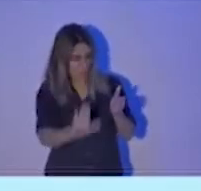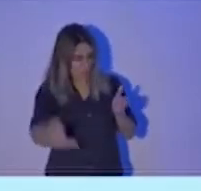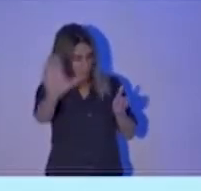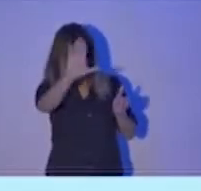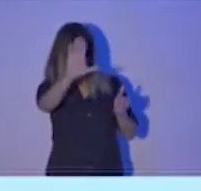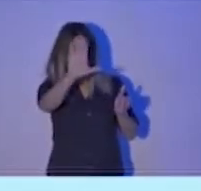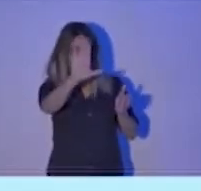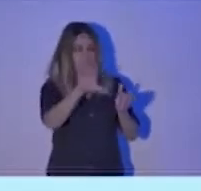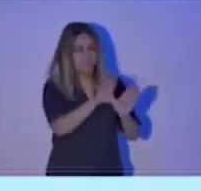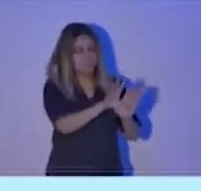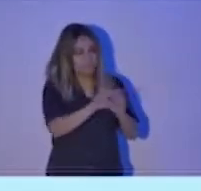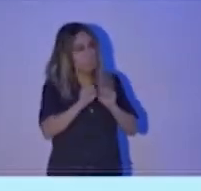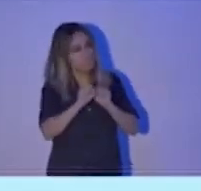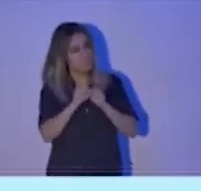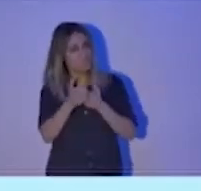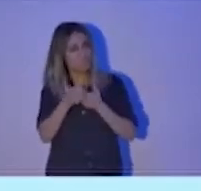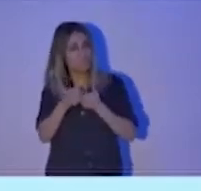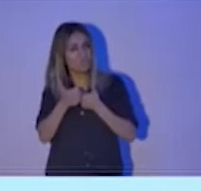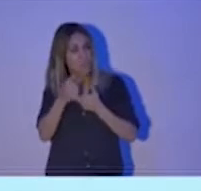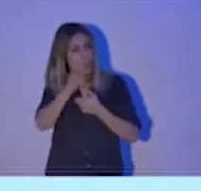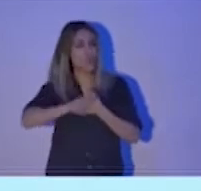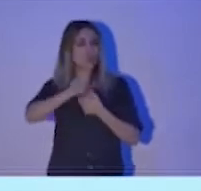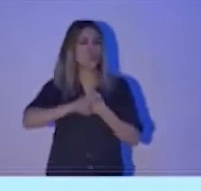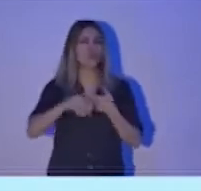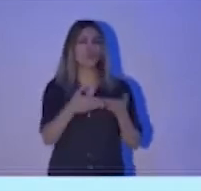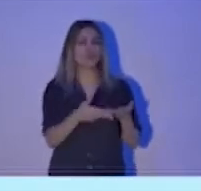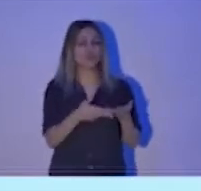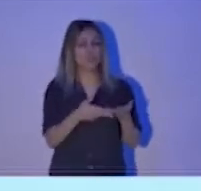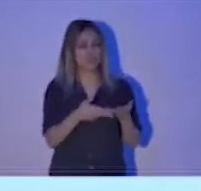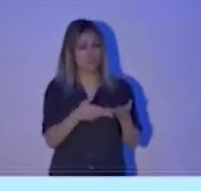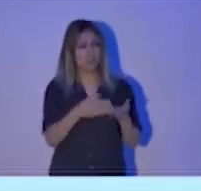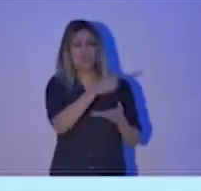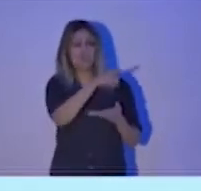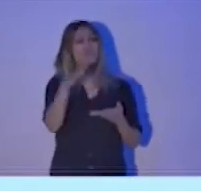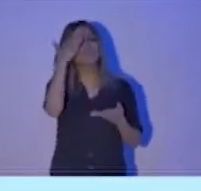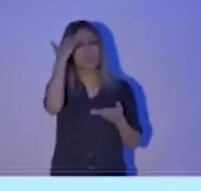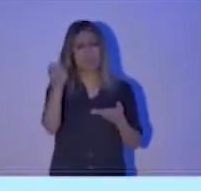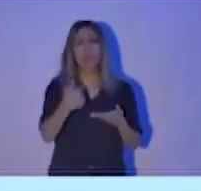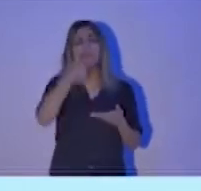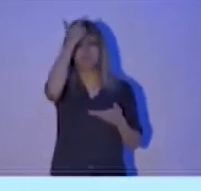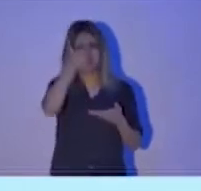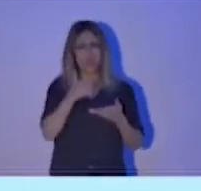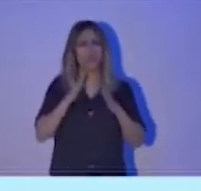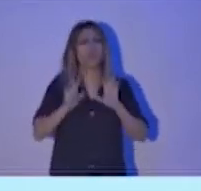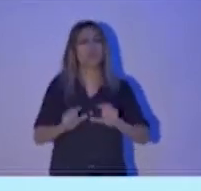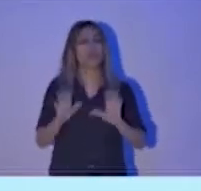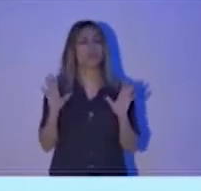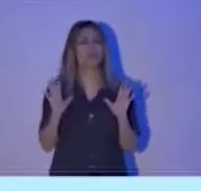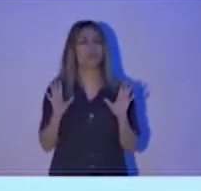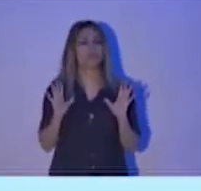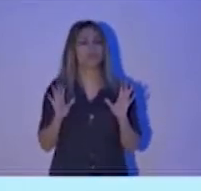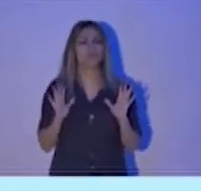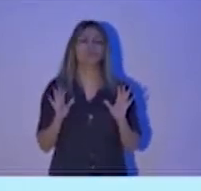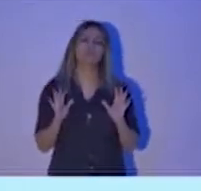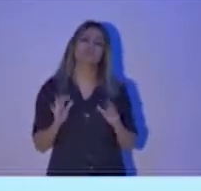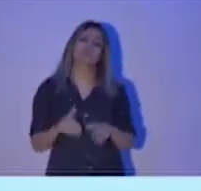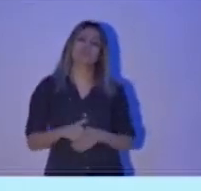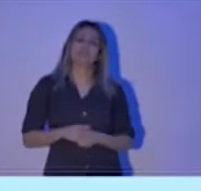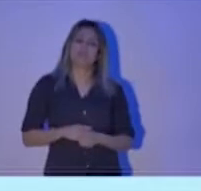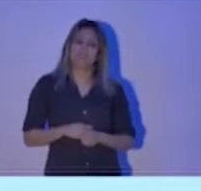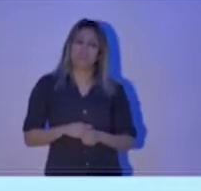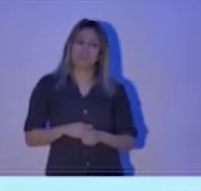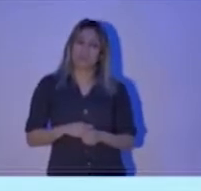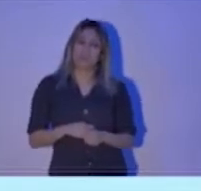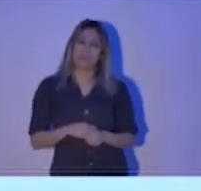onde quer que venham. E aí, deputado, fico muito feliz quando o senhor fala da comissão externa. Eu me permito